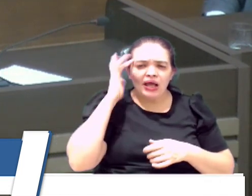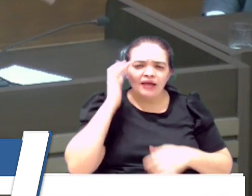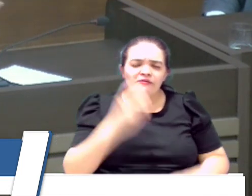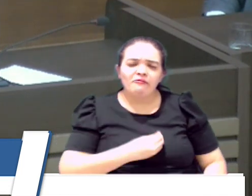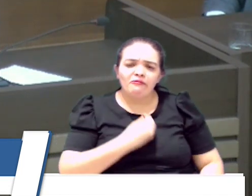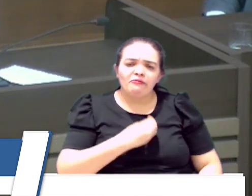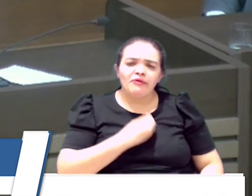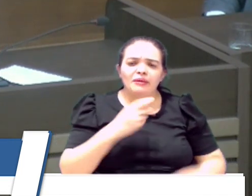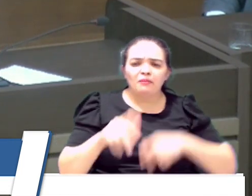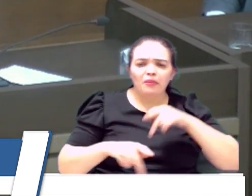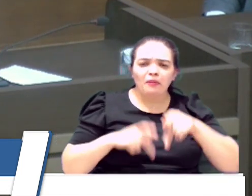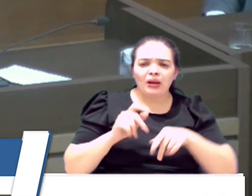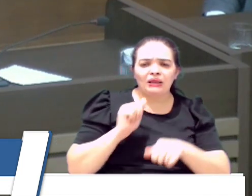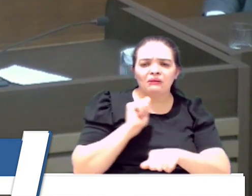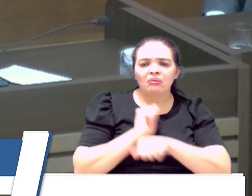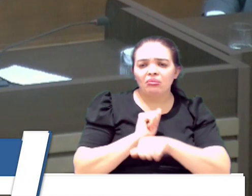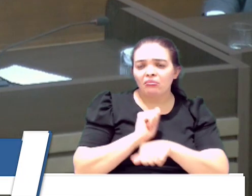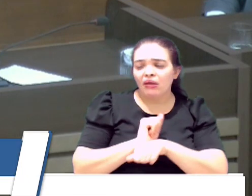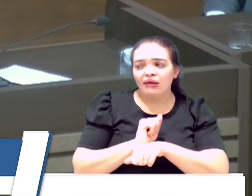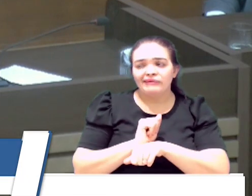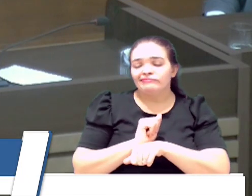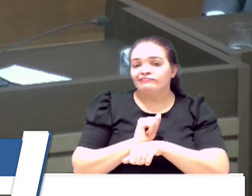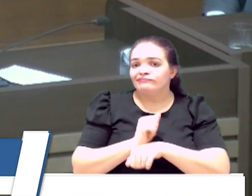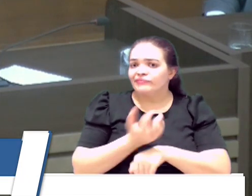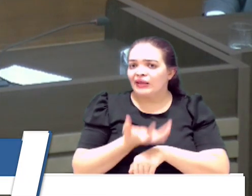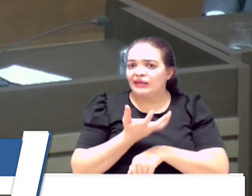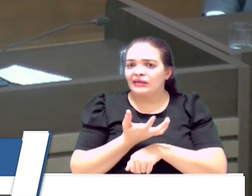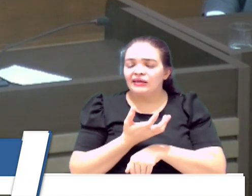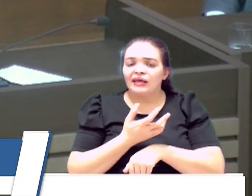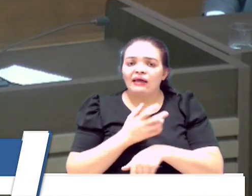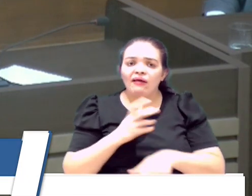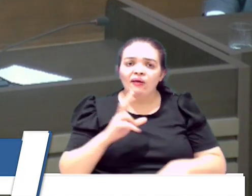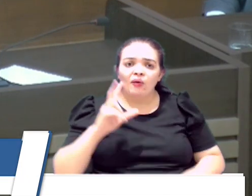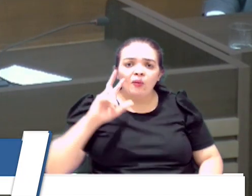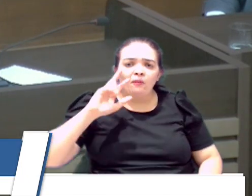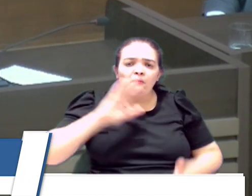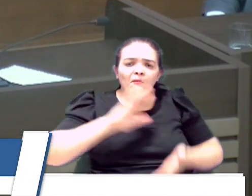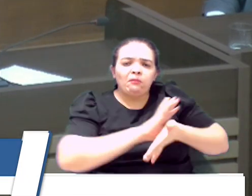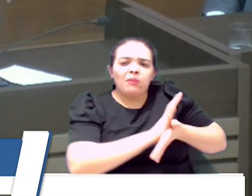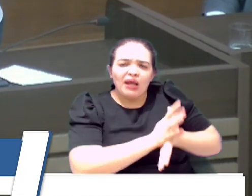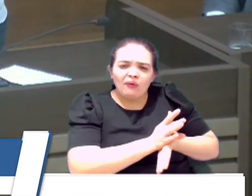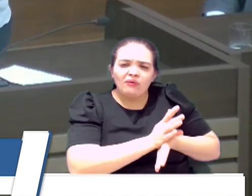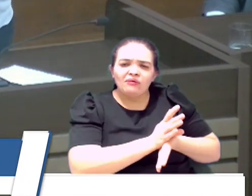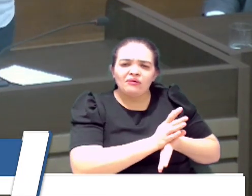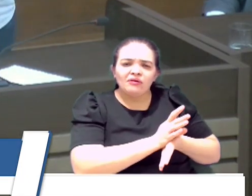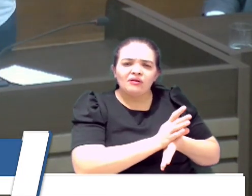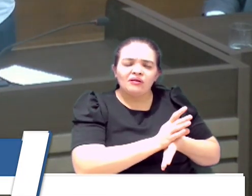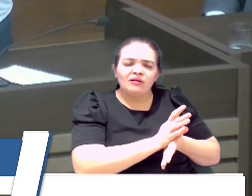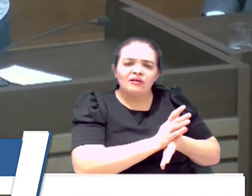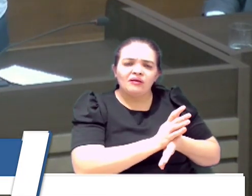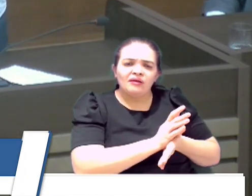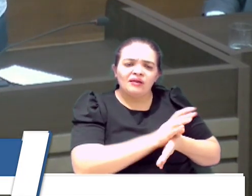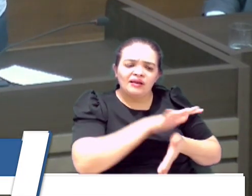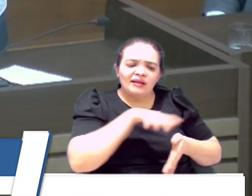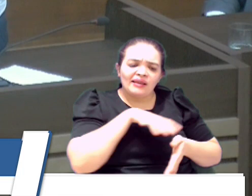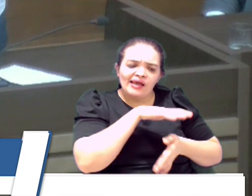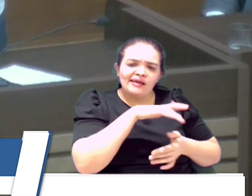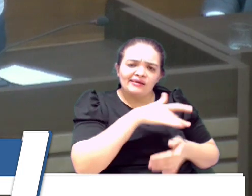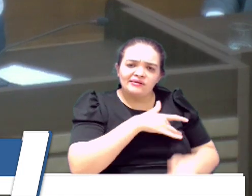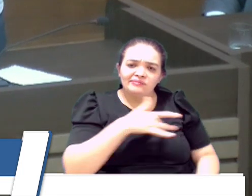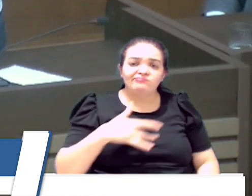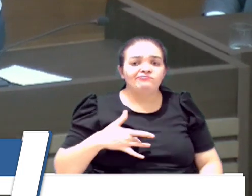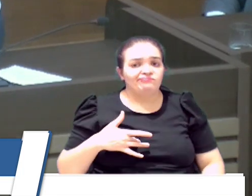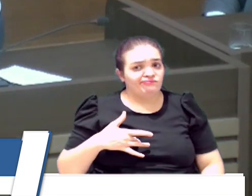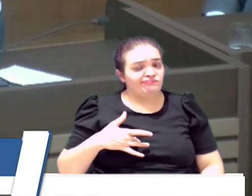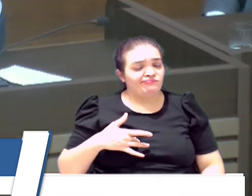pessoas pode esperar, por quem quer colocar os seus próprios preconceitos na frente da saúde das pessoas, e